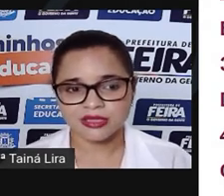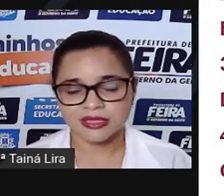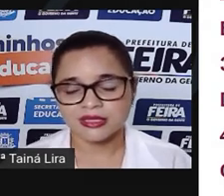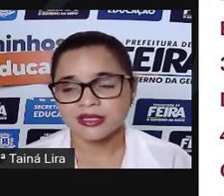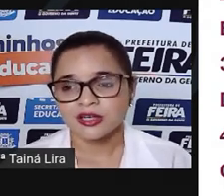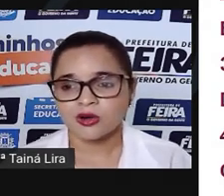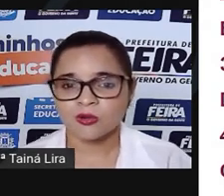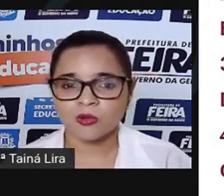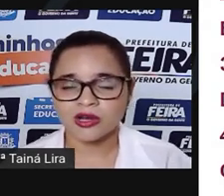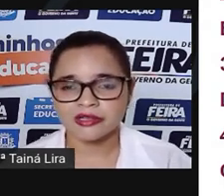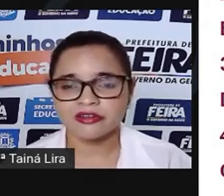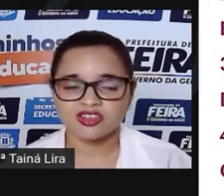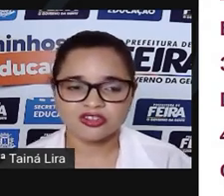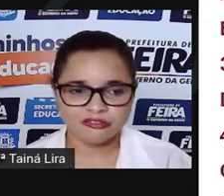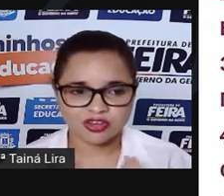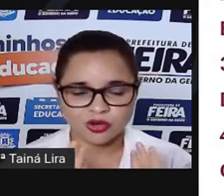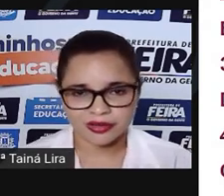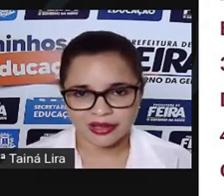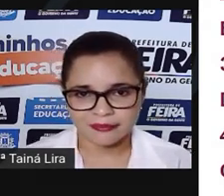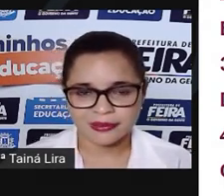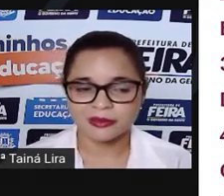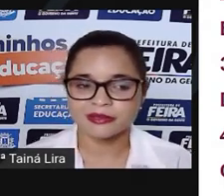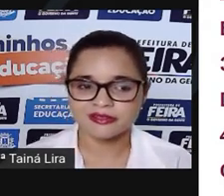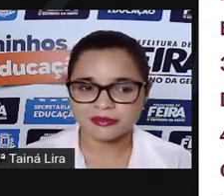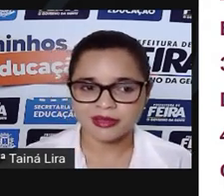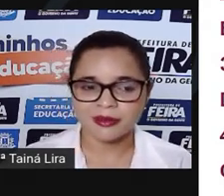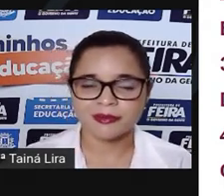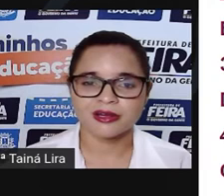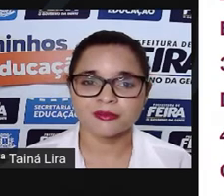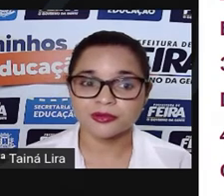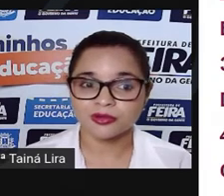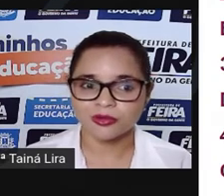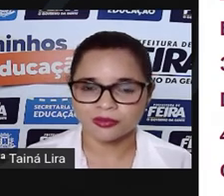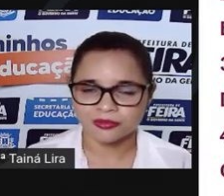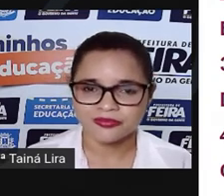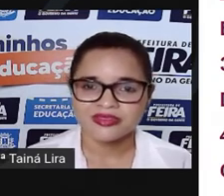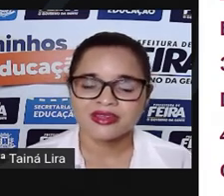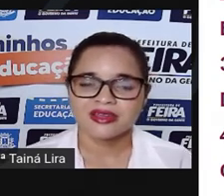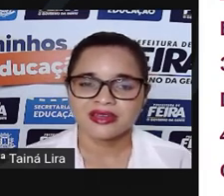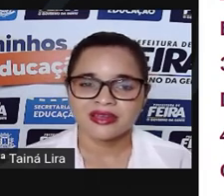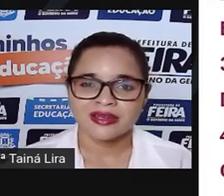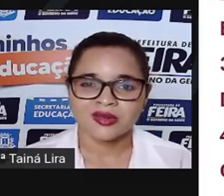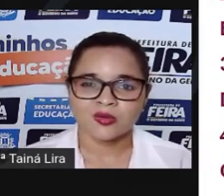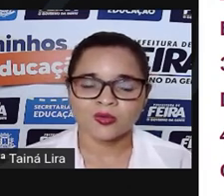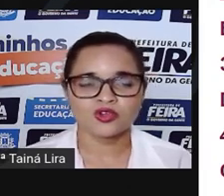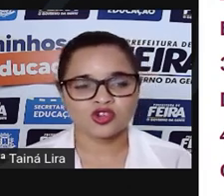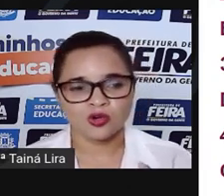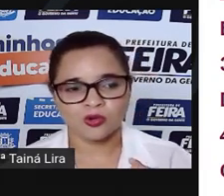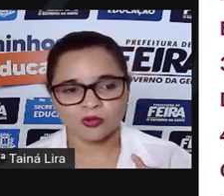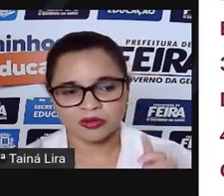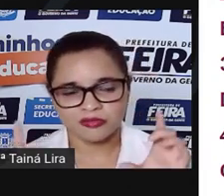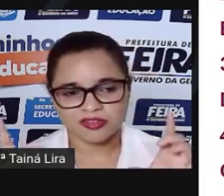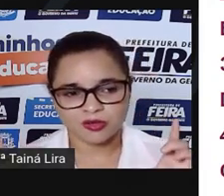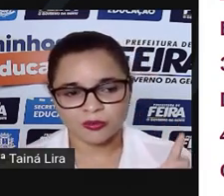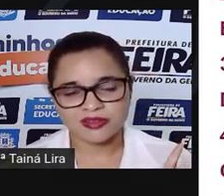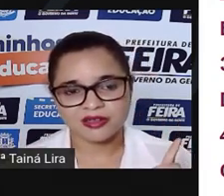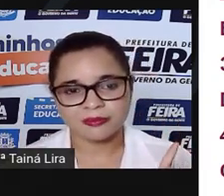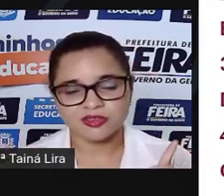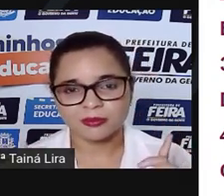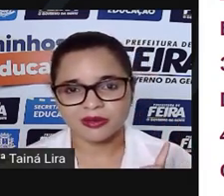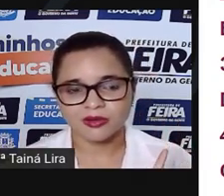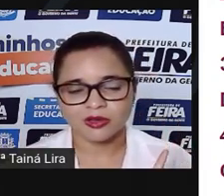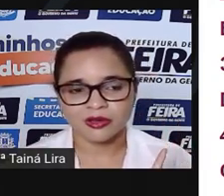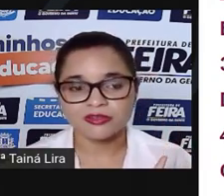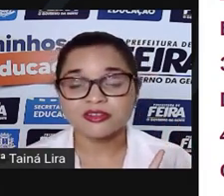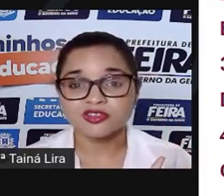Tanto que quando a gente vai jogar, pelo menos na minha época era muito comum, o jogo, quando você começa, ele